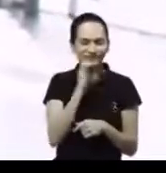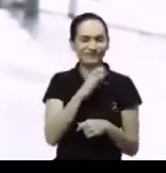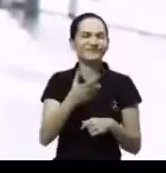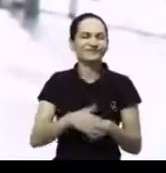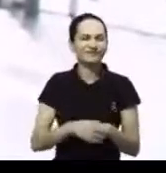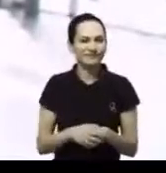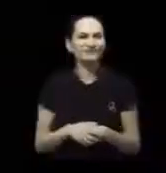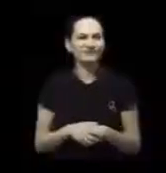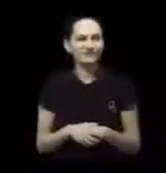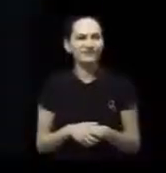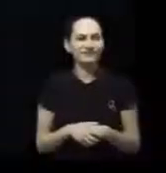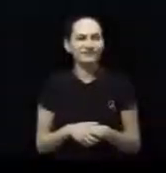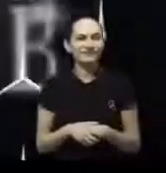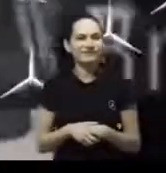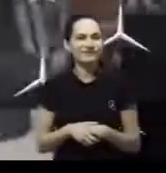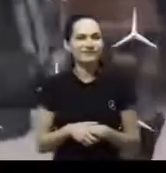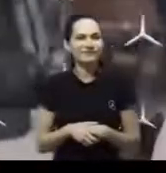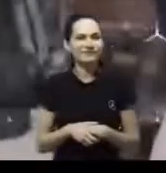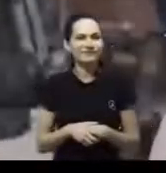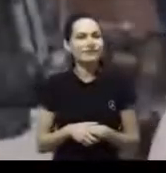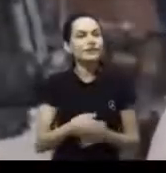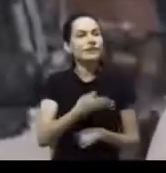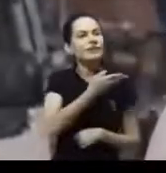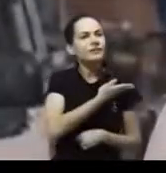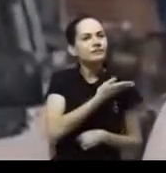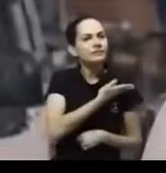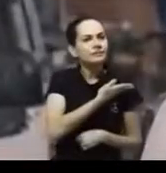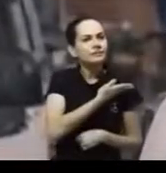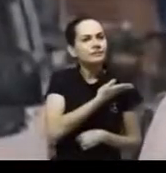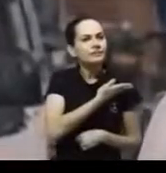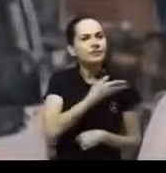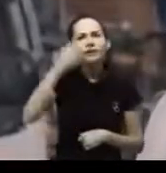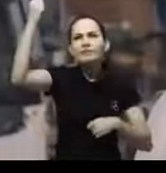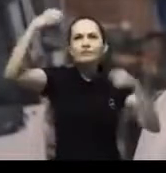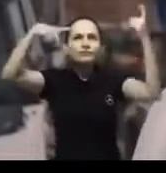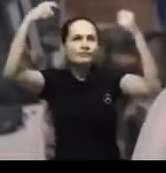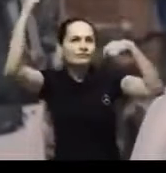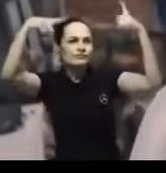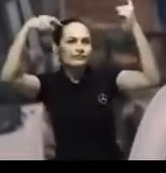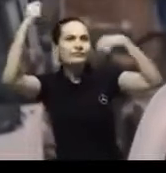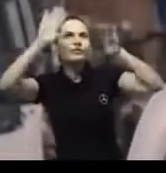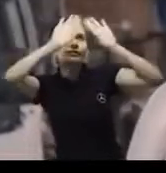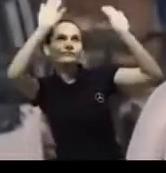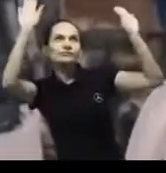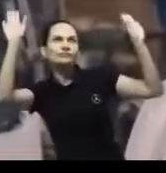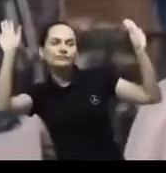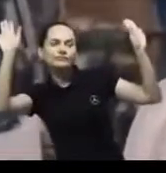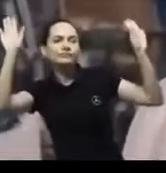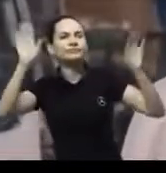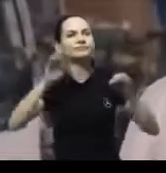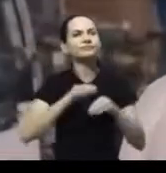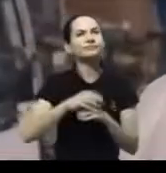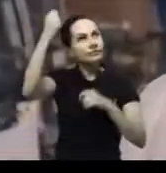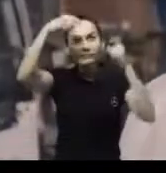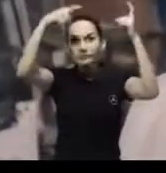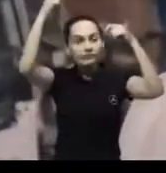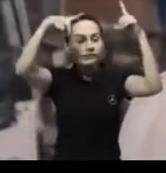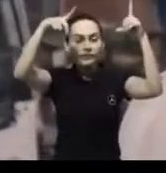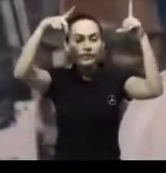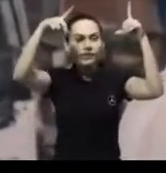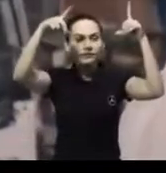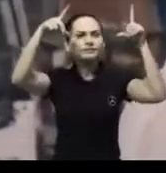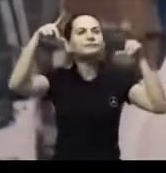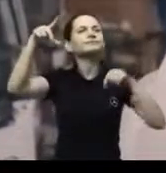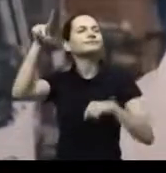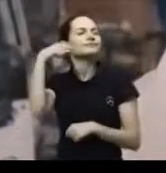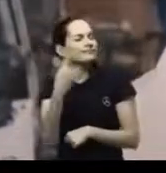and insulin horas amigos para iluminar puro o saiu nenhuma estrelado